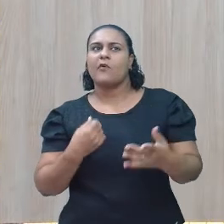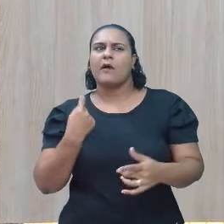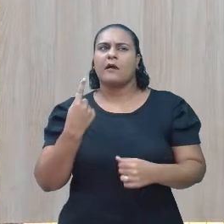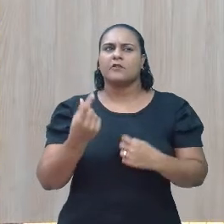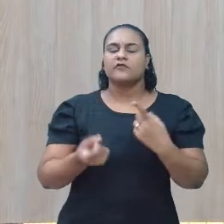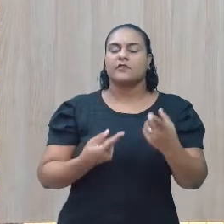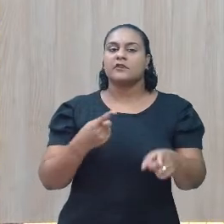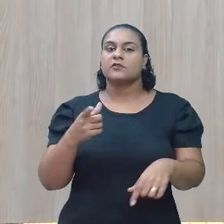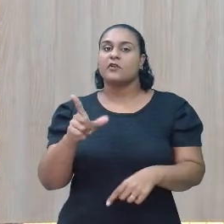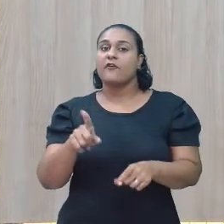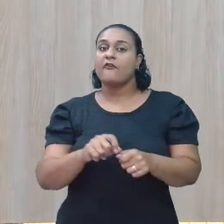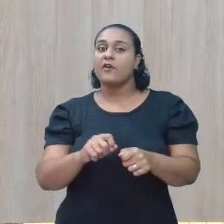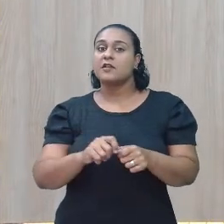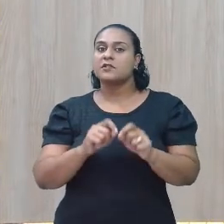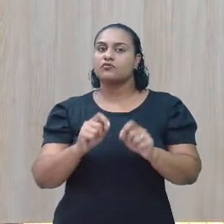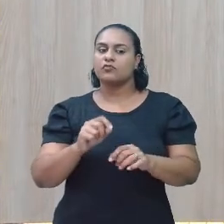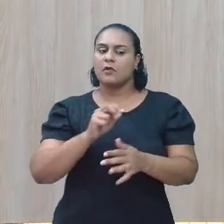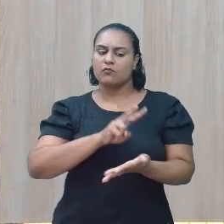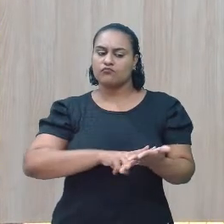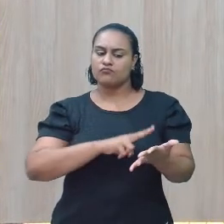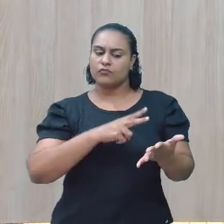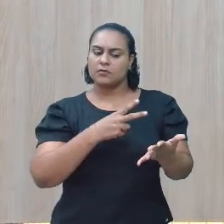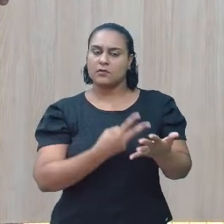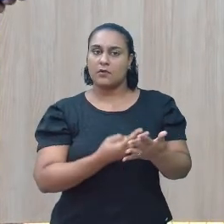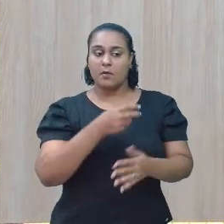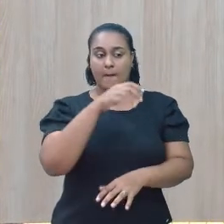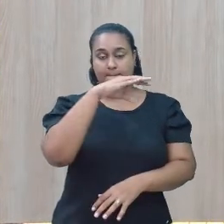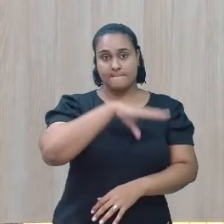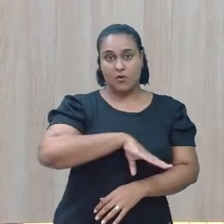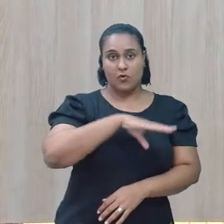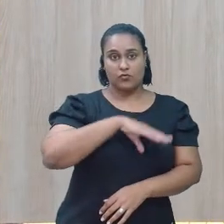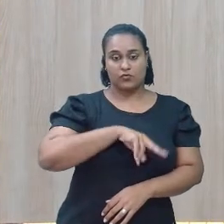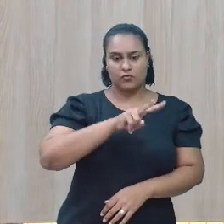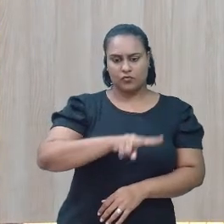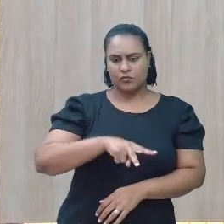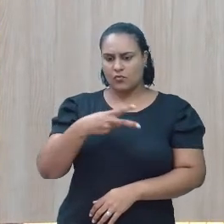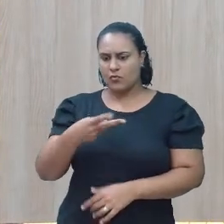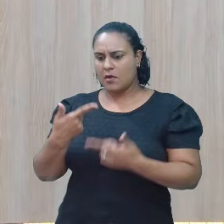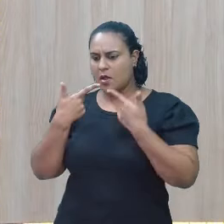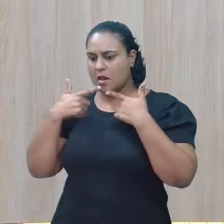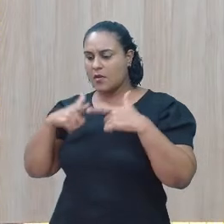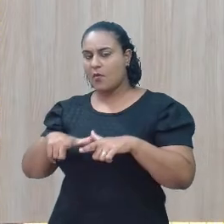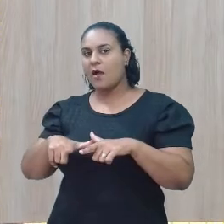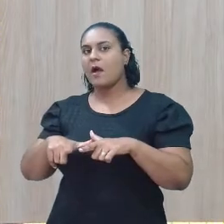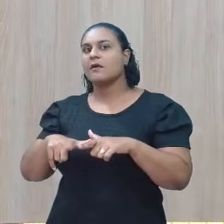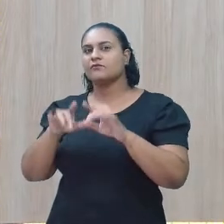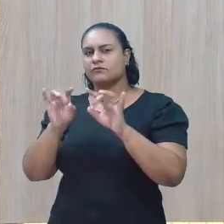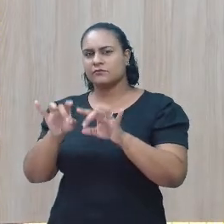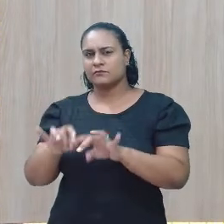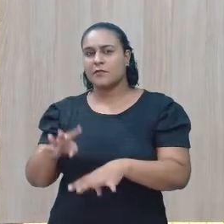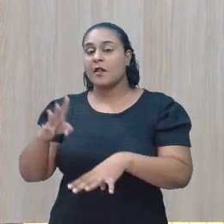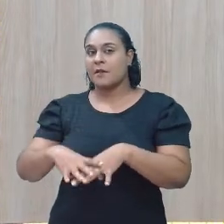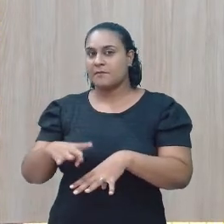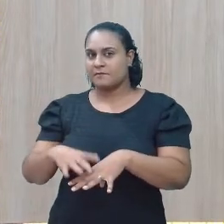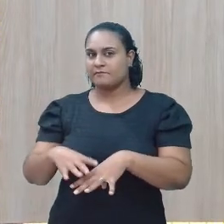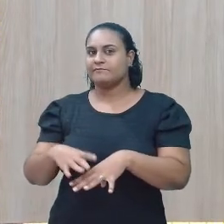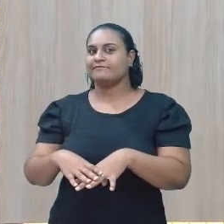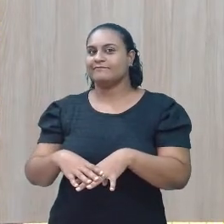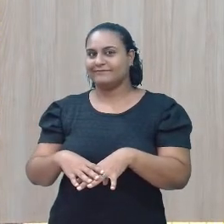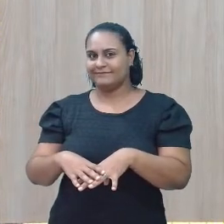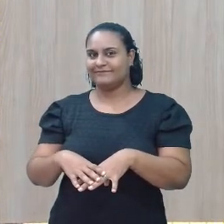uma espécie de uma tradução do português para uma linguagem específica da matemática, que eu vou chamar aqui